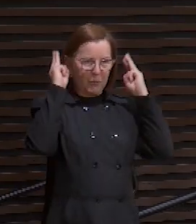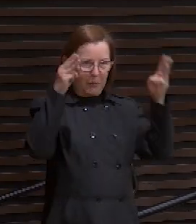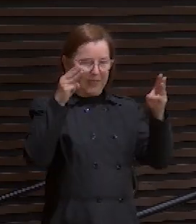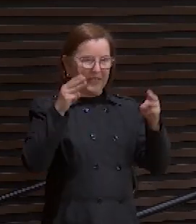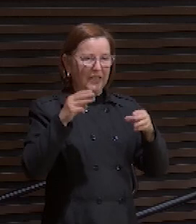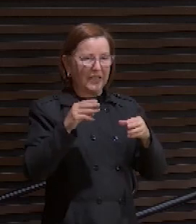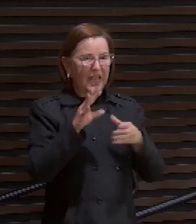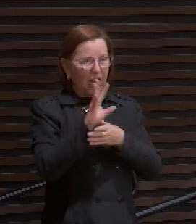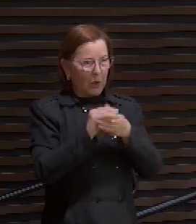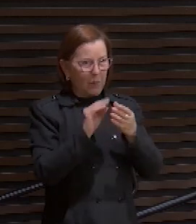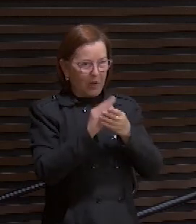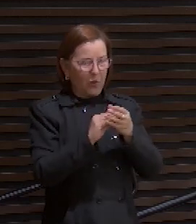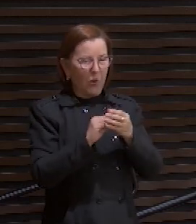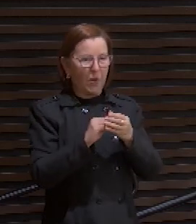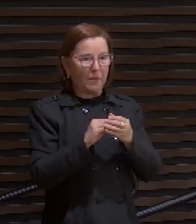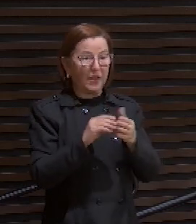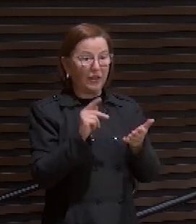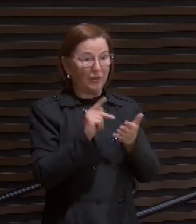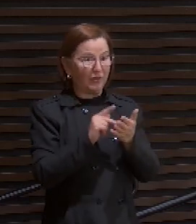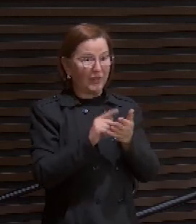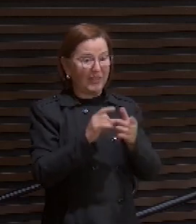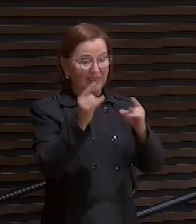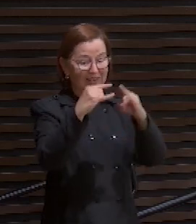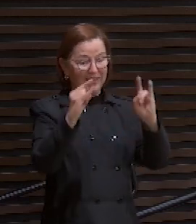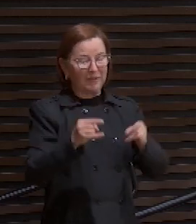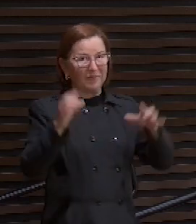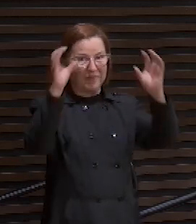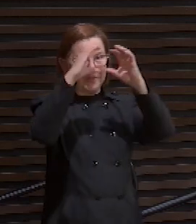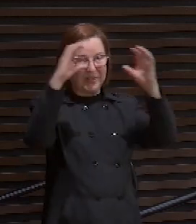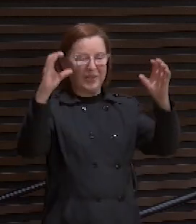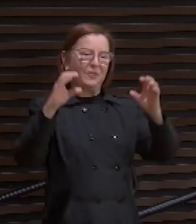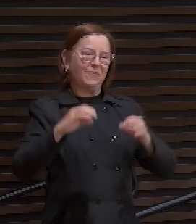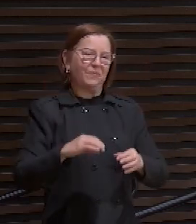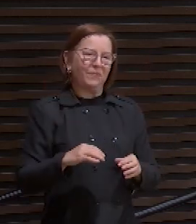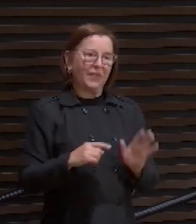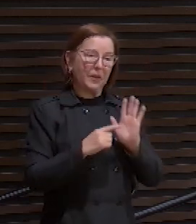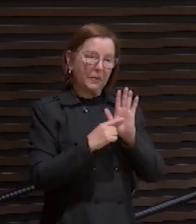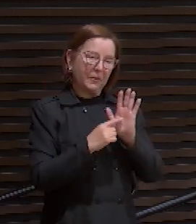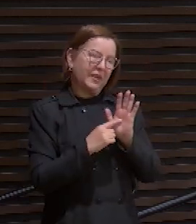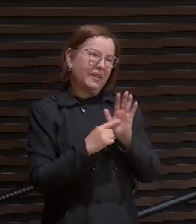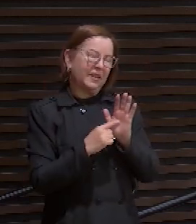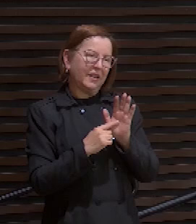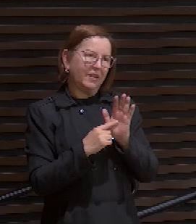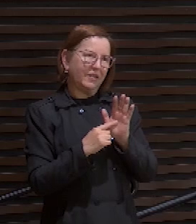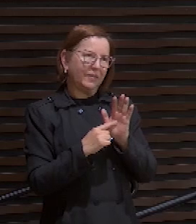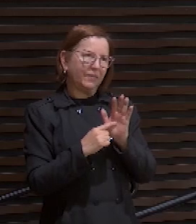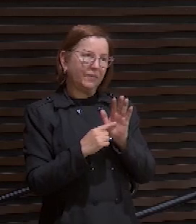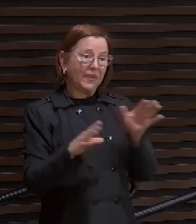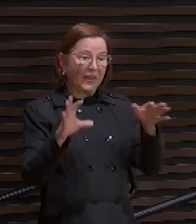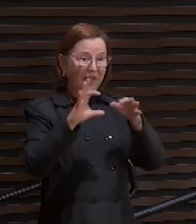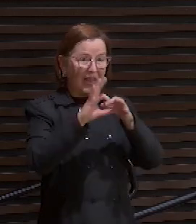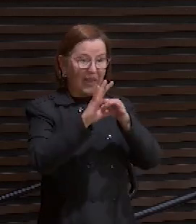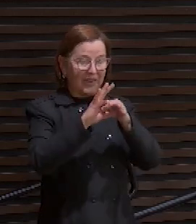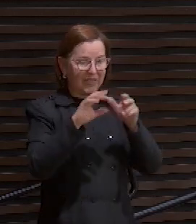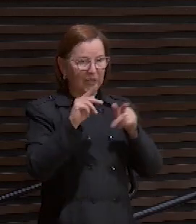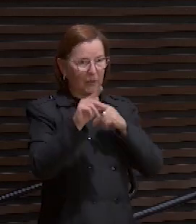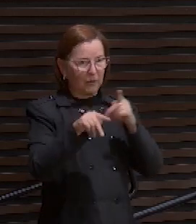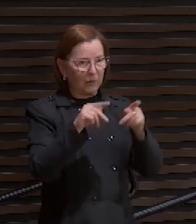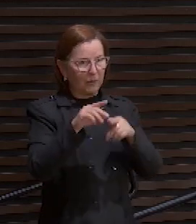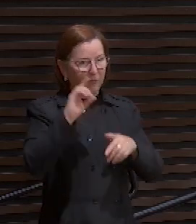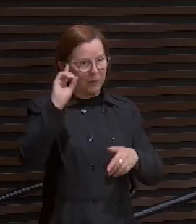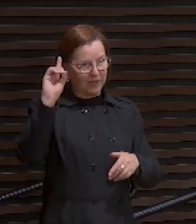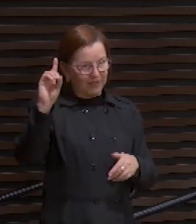layout representava a maneira pela qual o povo da aliança de Deus poderia se aproximar dele em